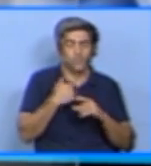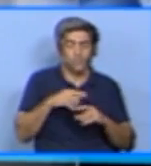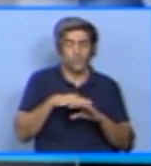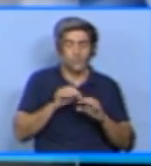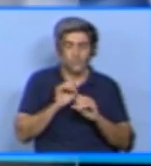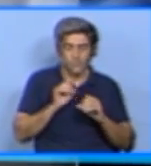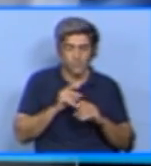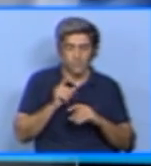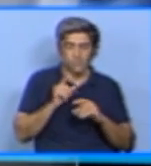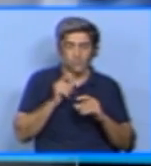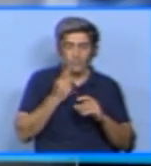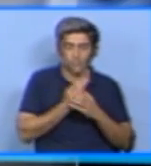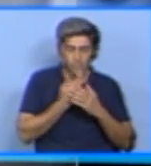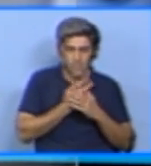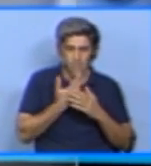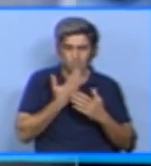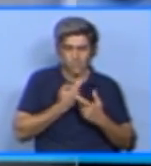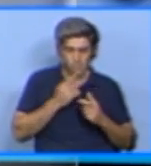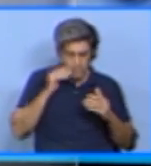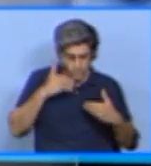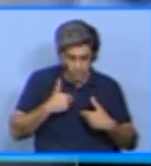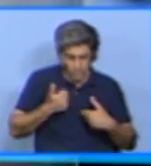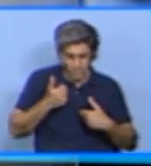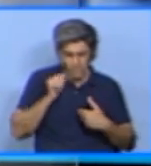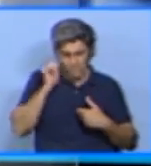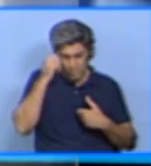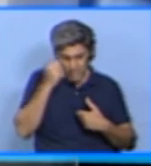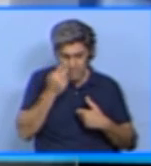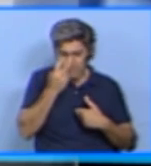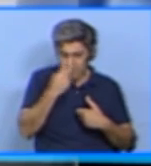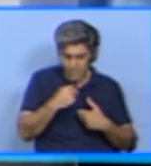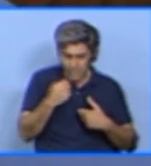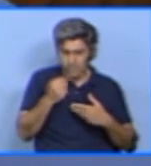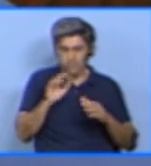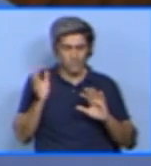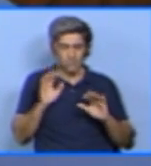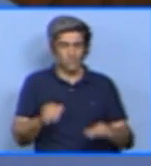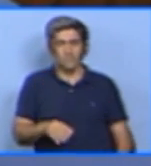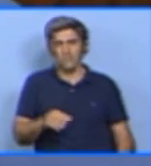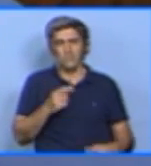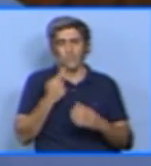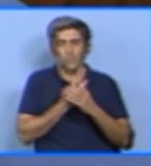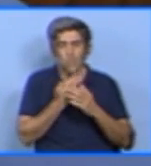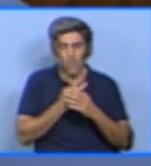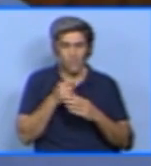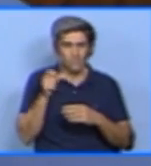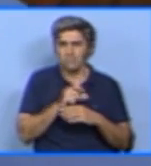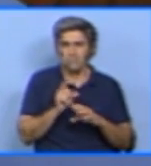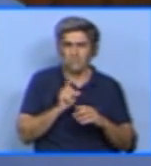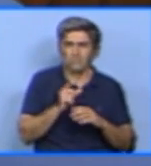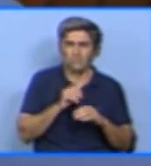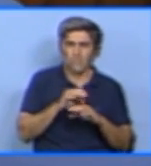é uma solidão egocêntrica que se perturba, que se cega e que então se isola, não é? E por